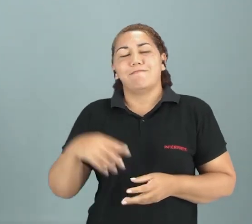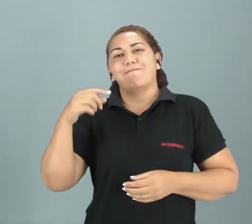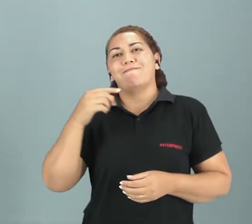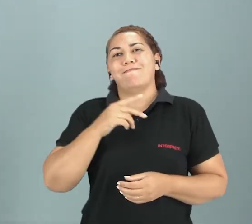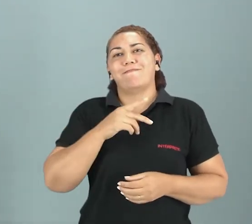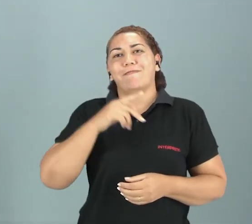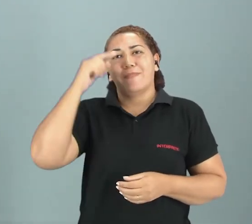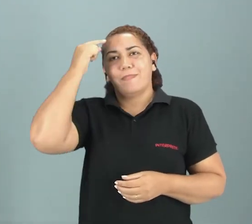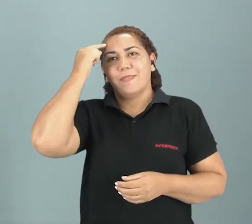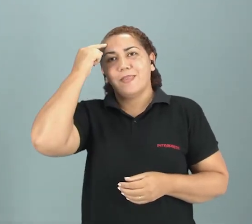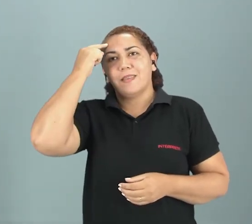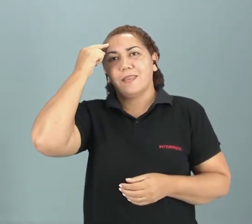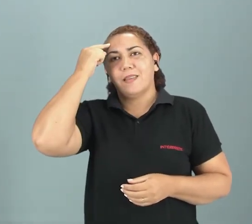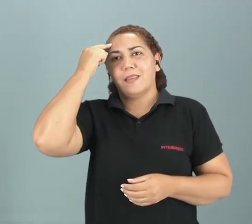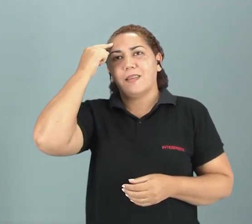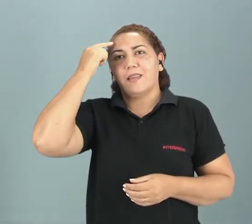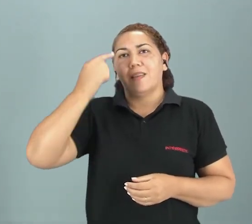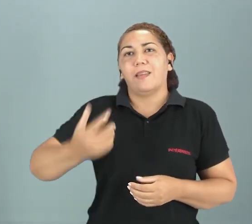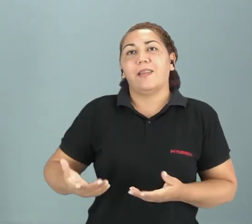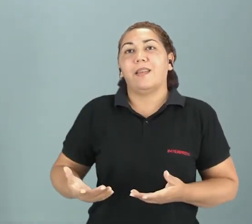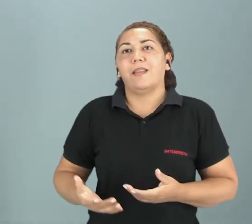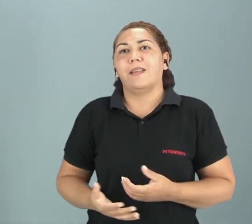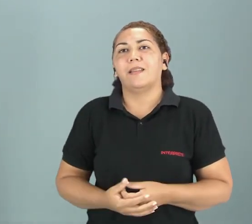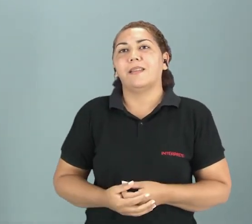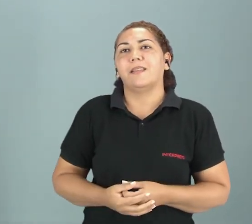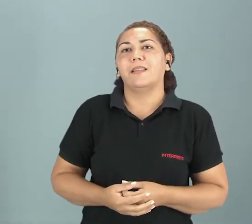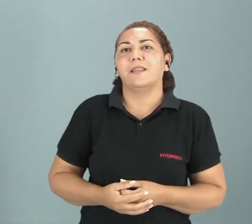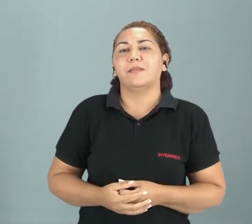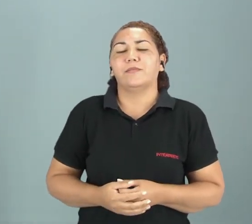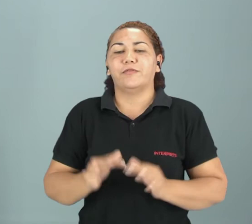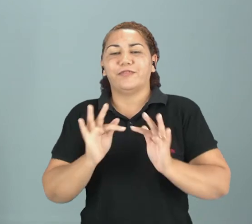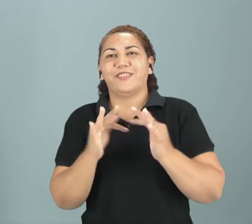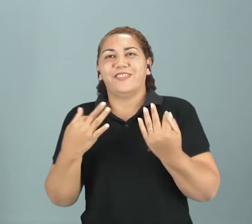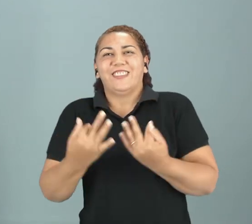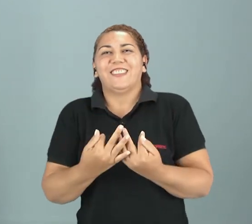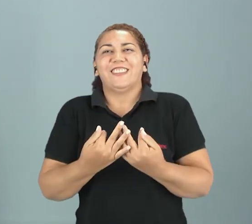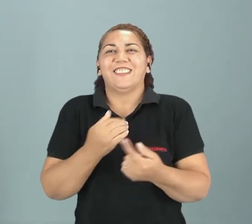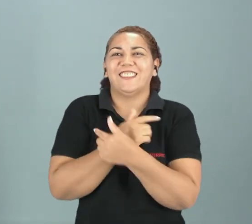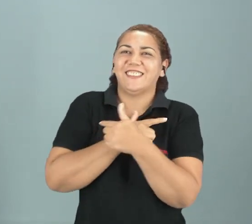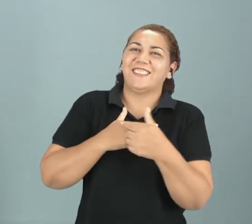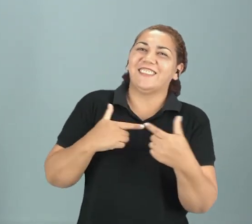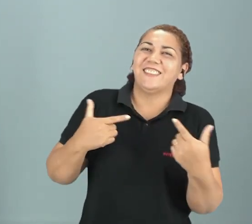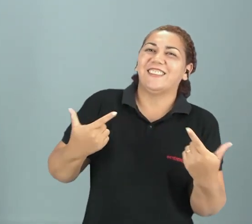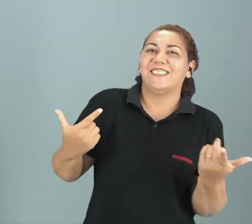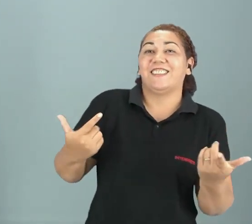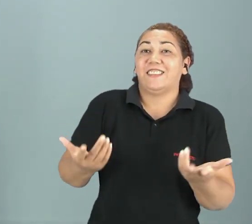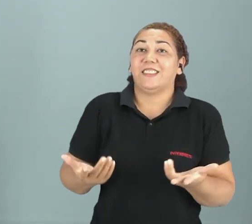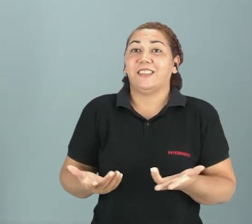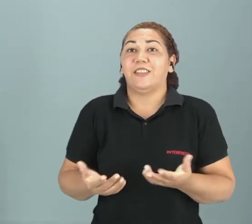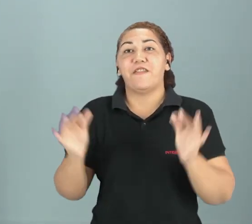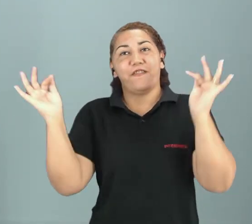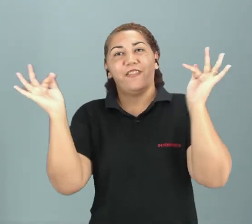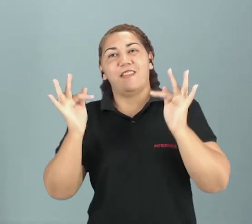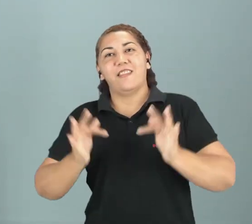né? E ele colocou uma pessoa aqui. Eu não sei se eu vou conseguir produzir aqui uma pessoa. Cada um tem suas habilidades, né?